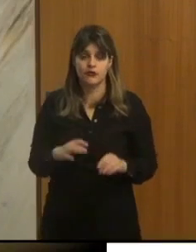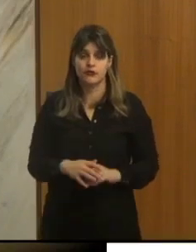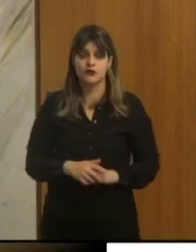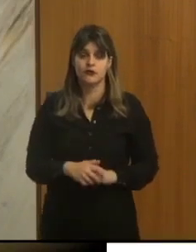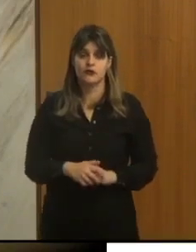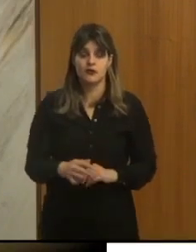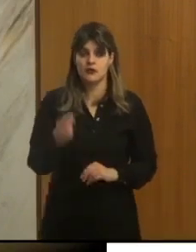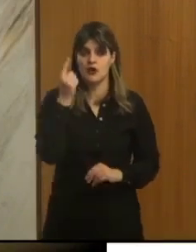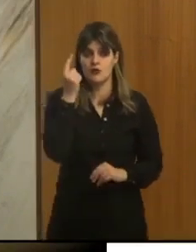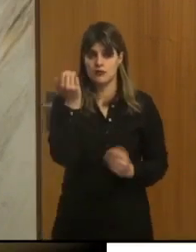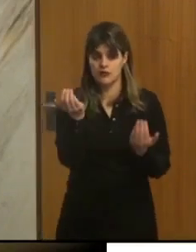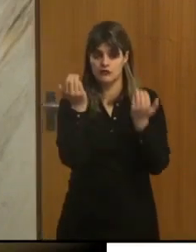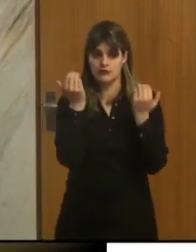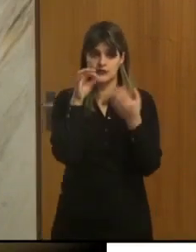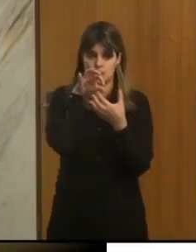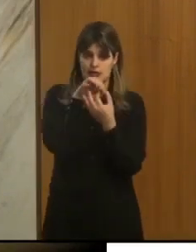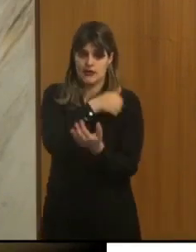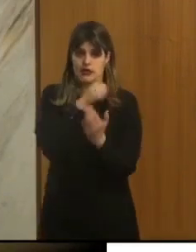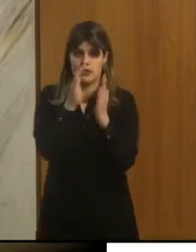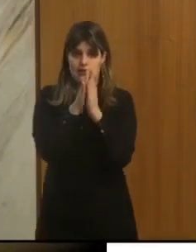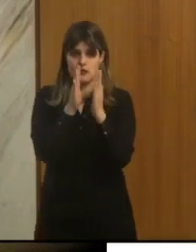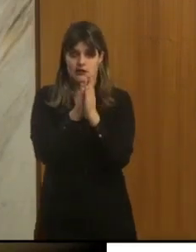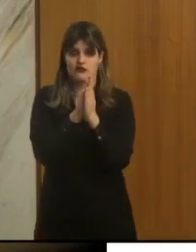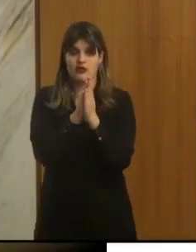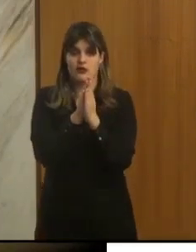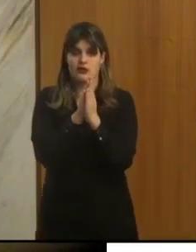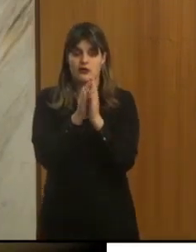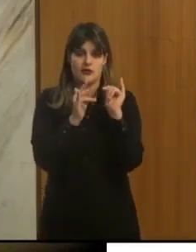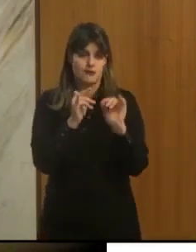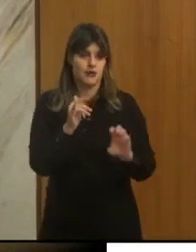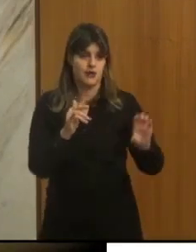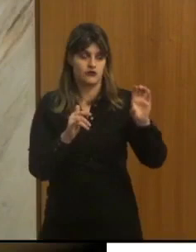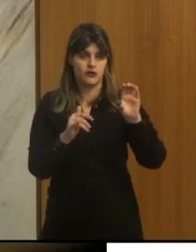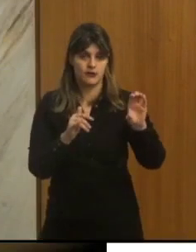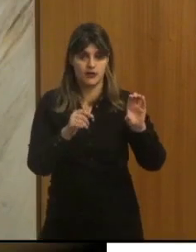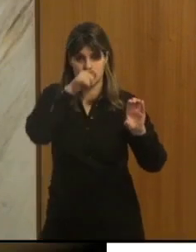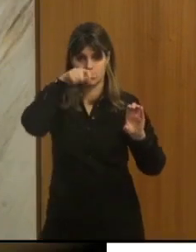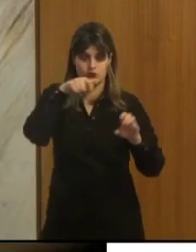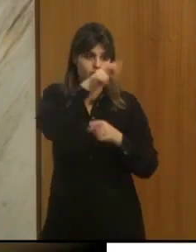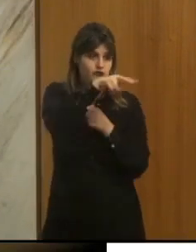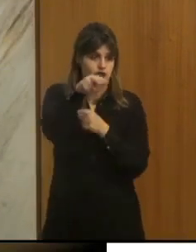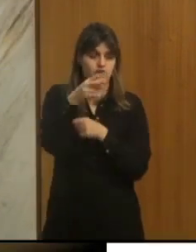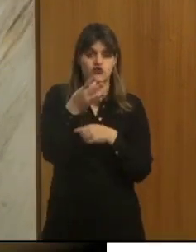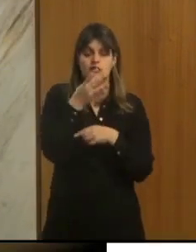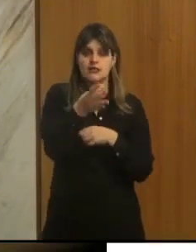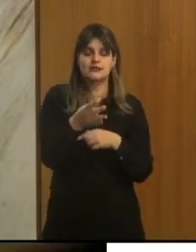há aqui um registro relativamente a esta igreja, a esta imagem, que os visitadores dizem